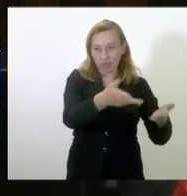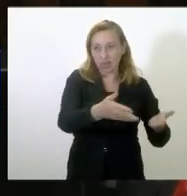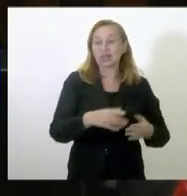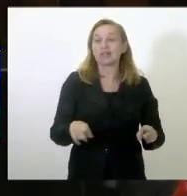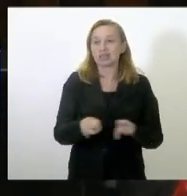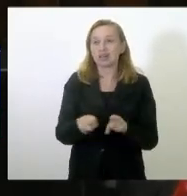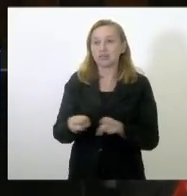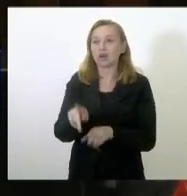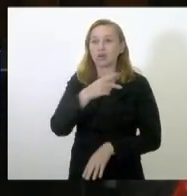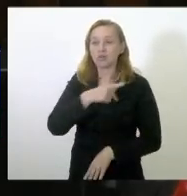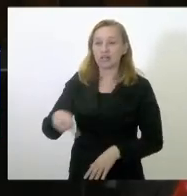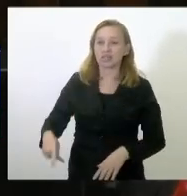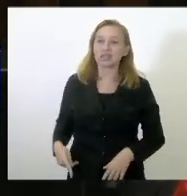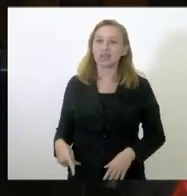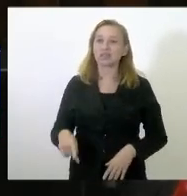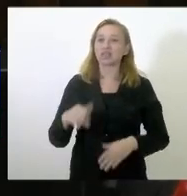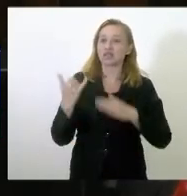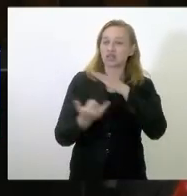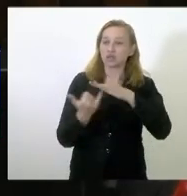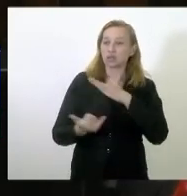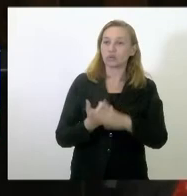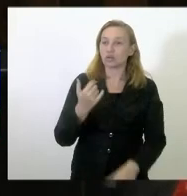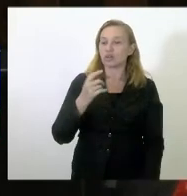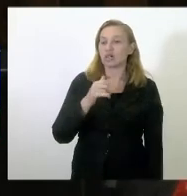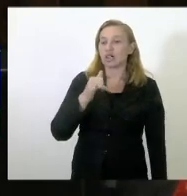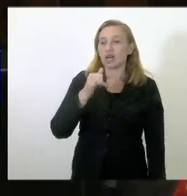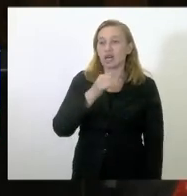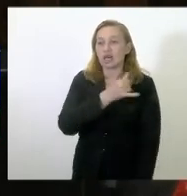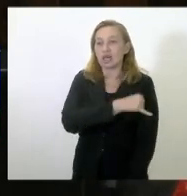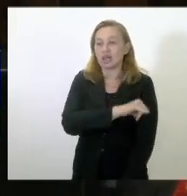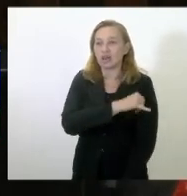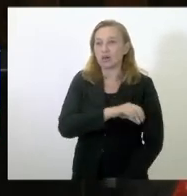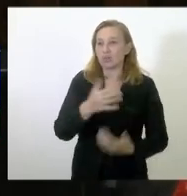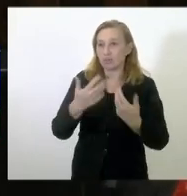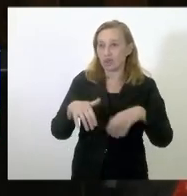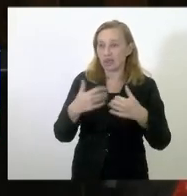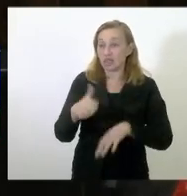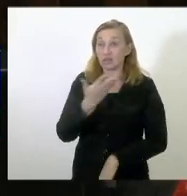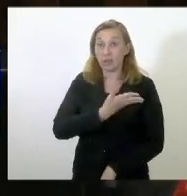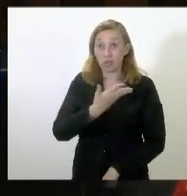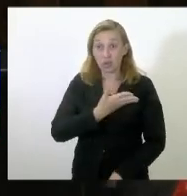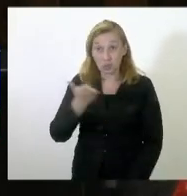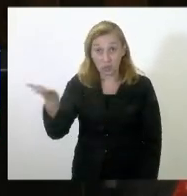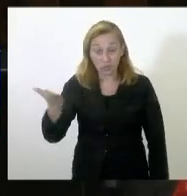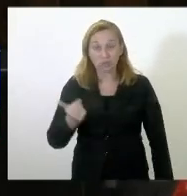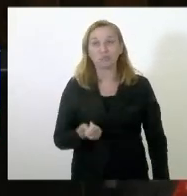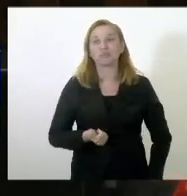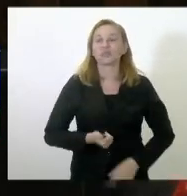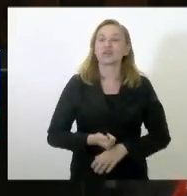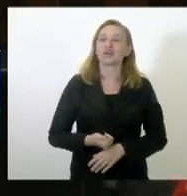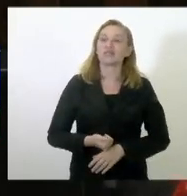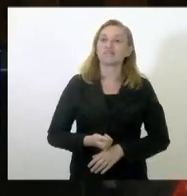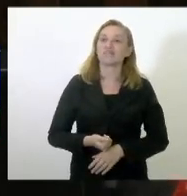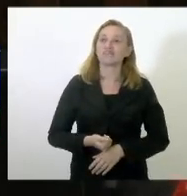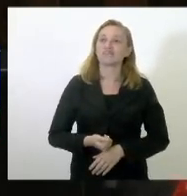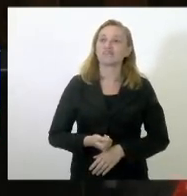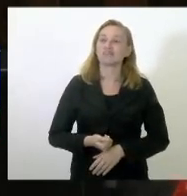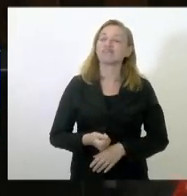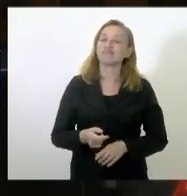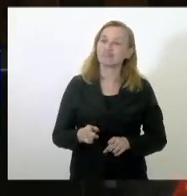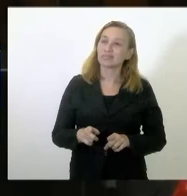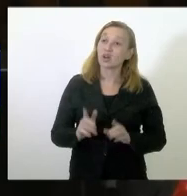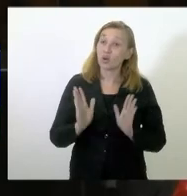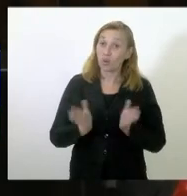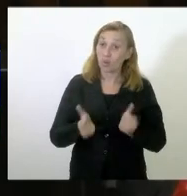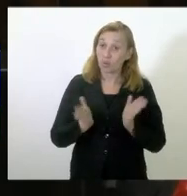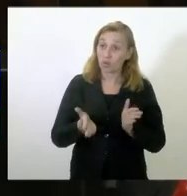presidente do Instituto Rio Metrópole, Bernardo Santoro. Bernardo Santoro é um intelectual e, sem dúvida nenhuma, talvez hoje